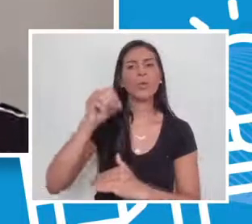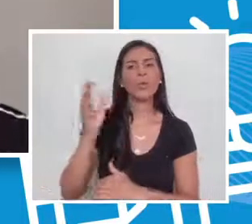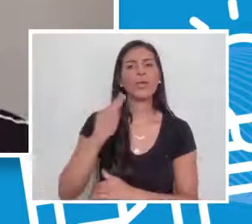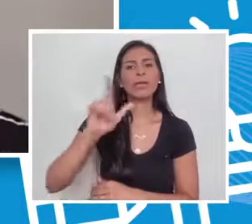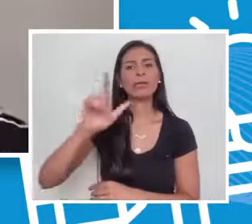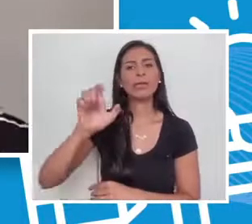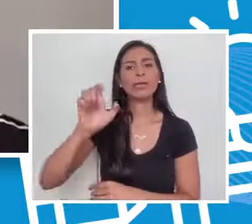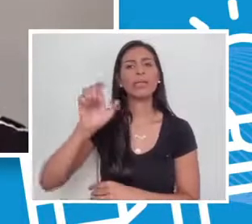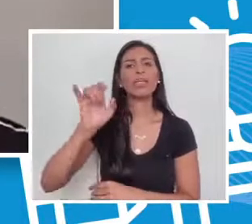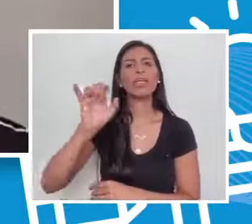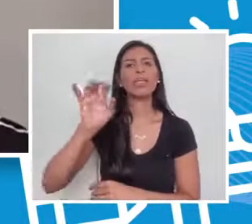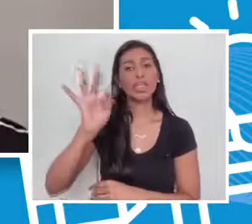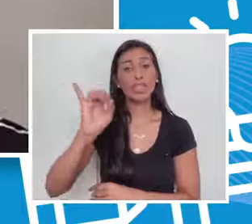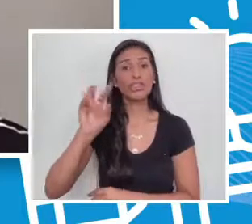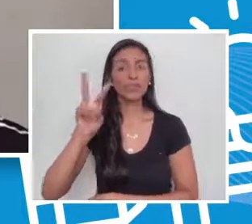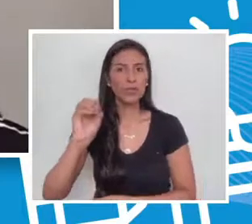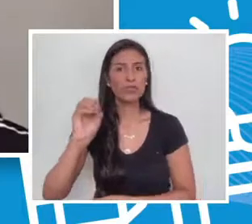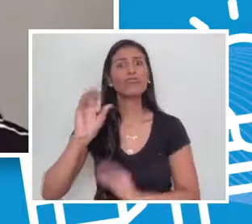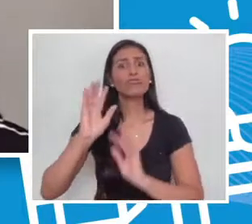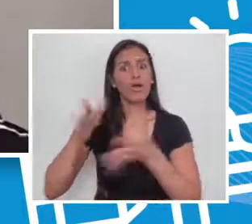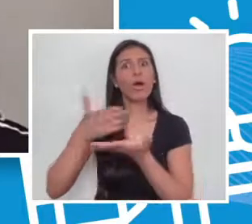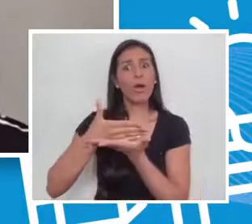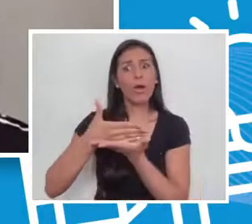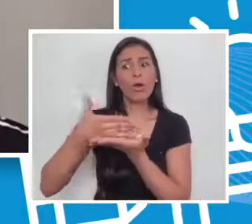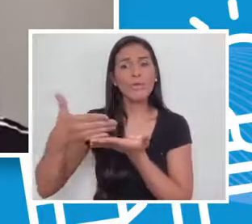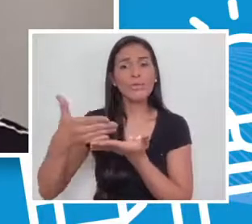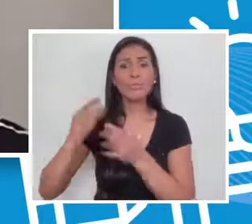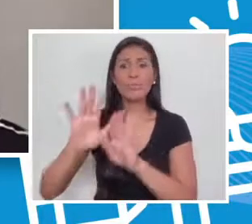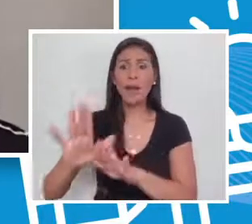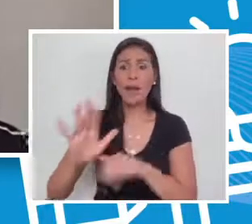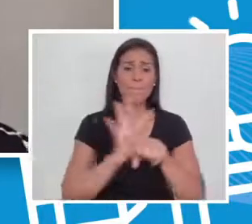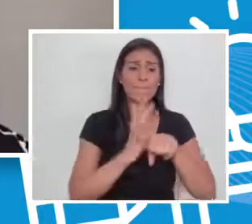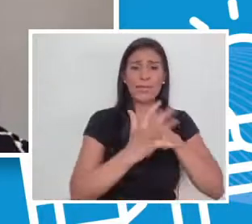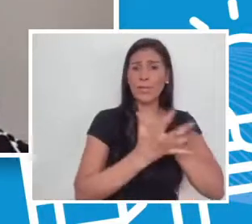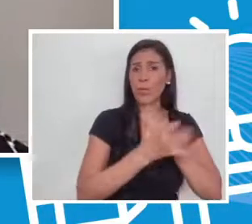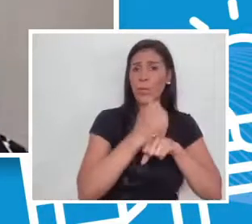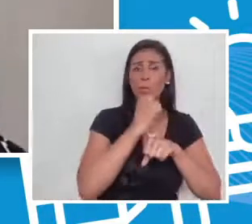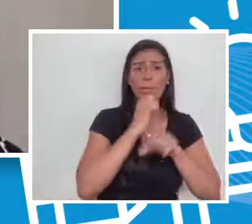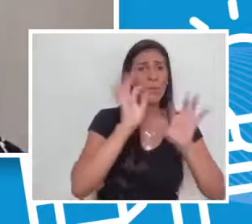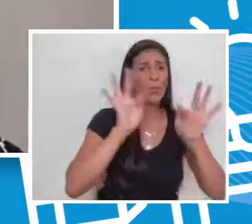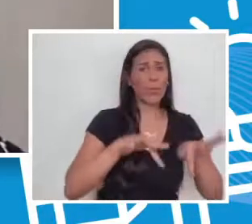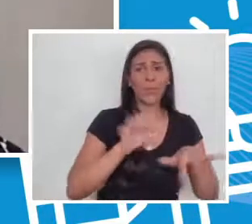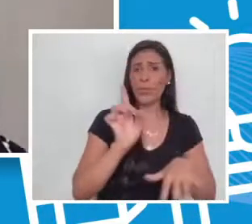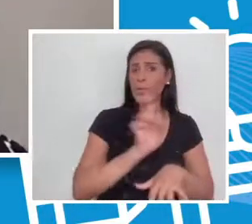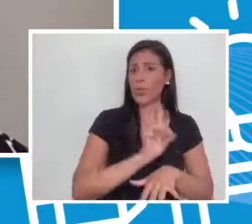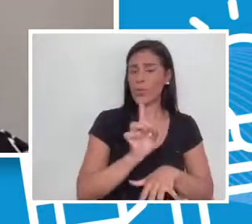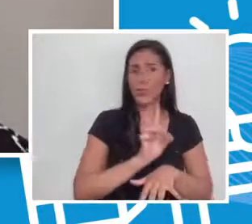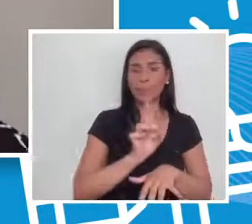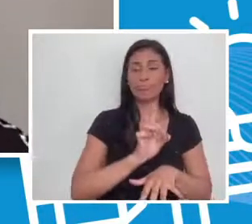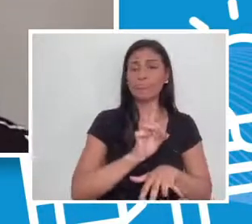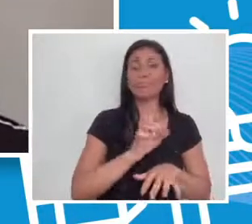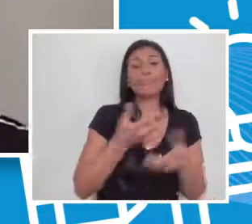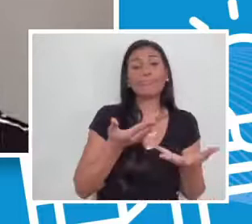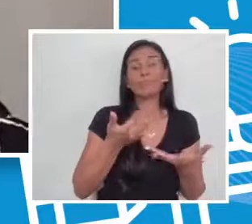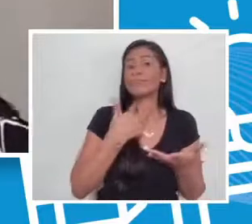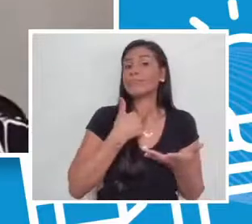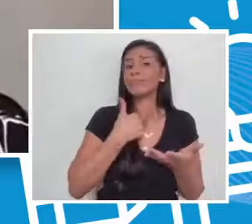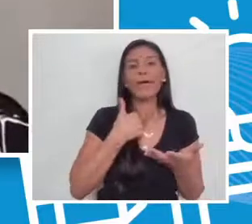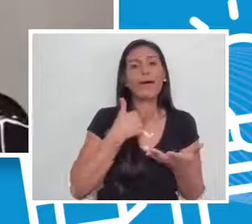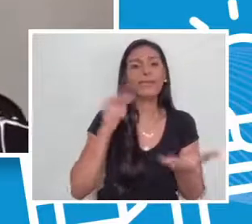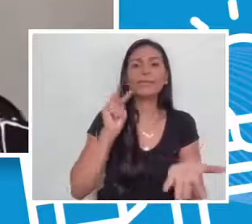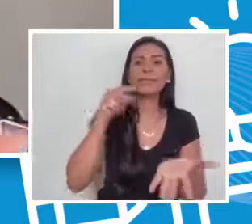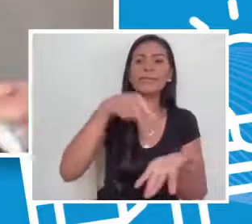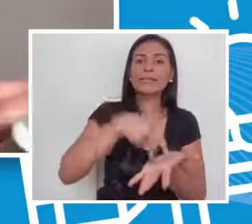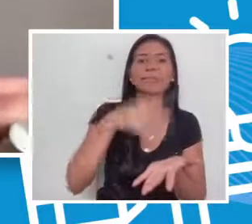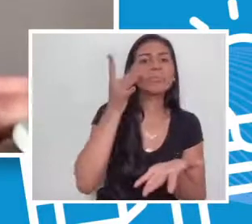acabado, certo? Sem que a gente pudesse retomar atividades presenciais, certo?